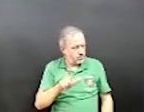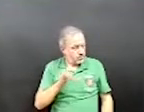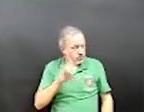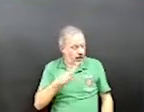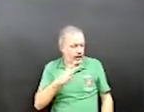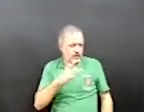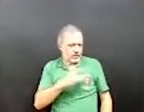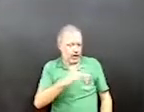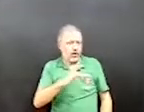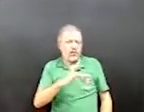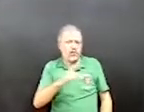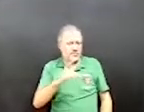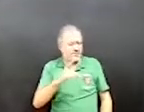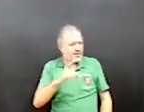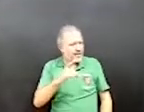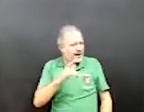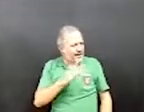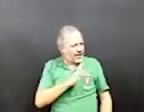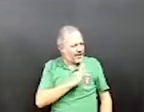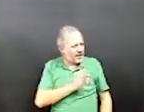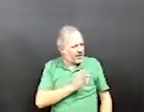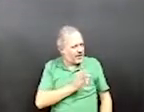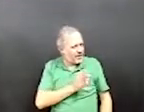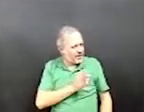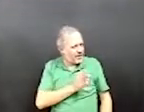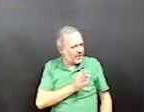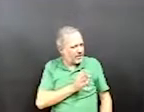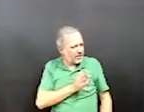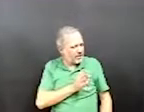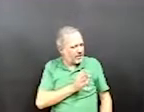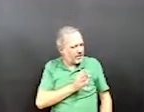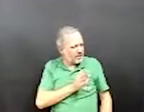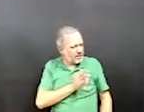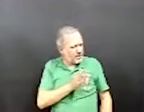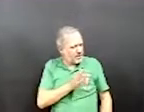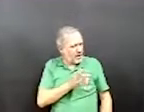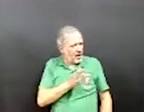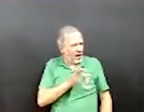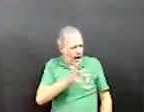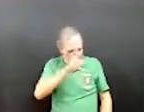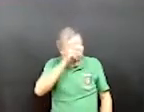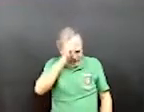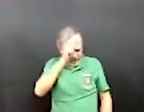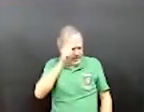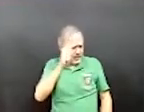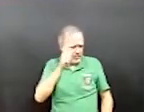teu coração, que acho que ó, uma das grandes belezas na vida é você poder trabalhar com aquilo com que você se apaixona, que você gosta, então